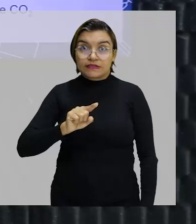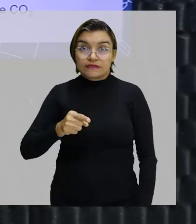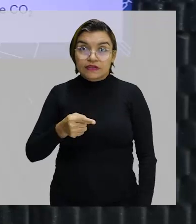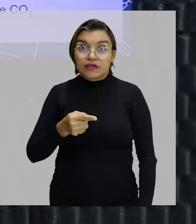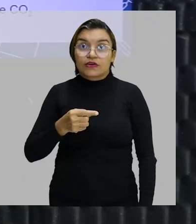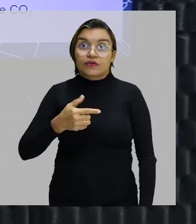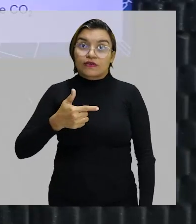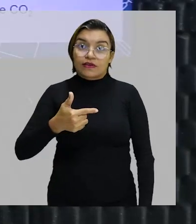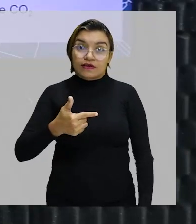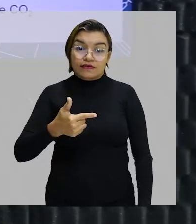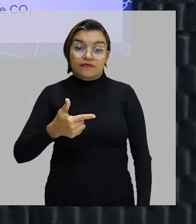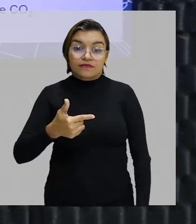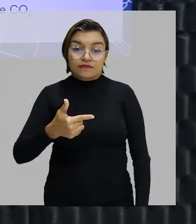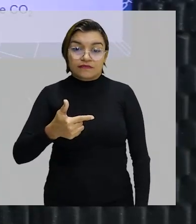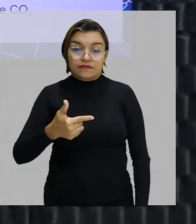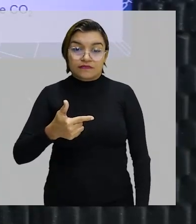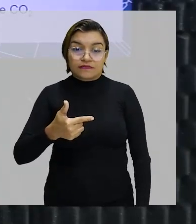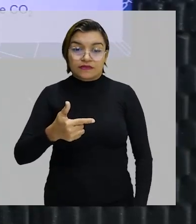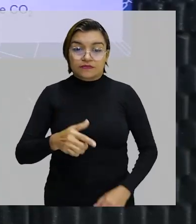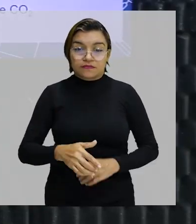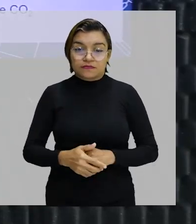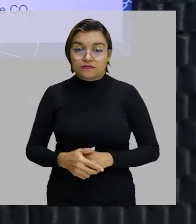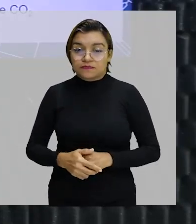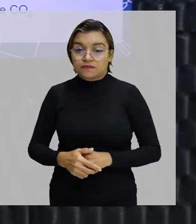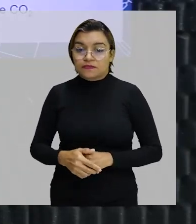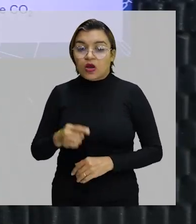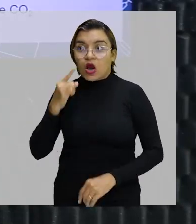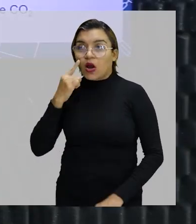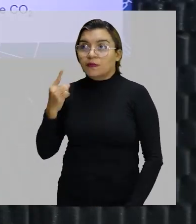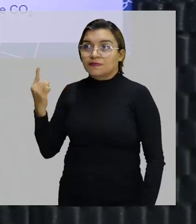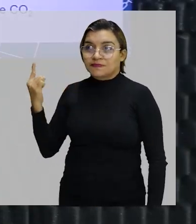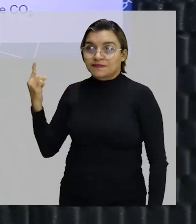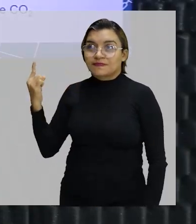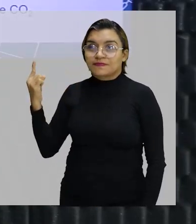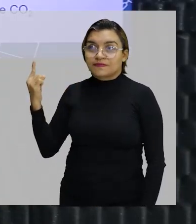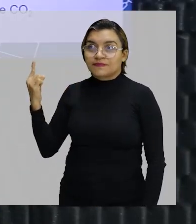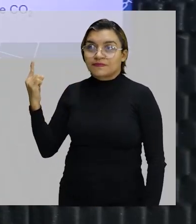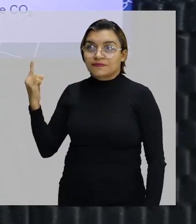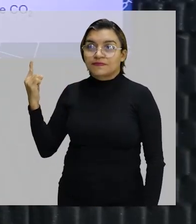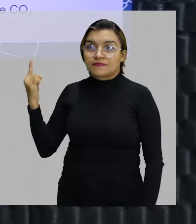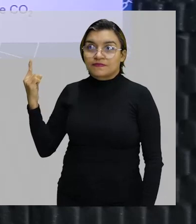3,2. 3,2 vezes 22,4,